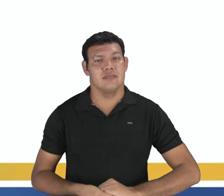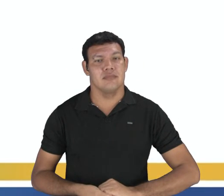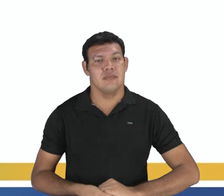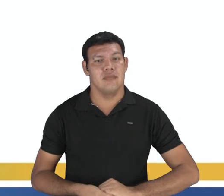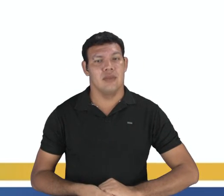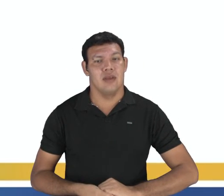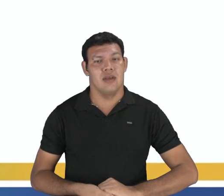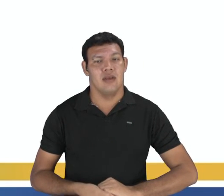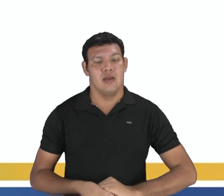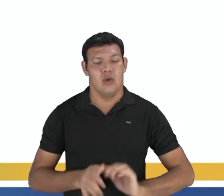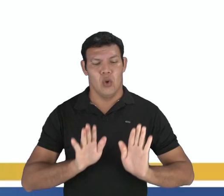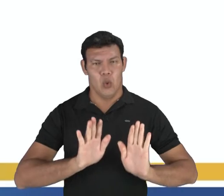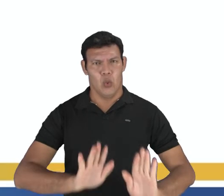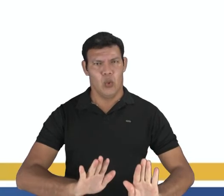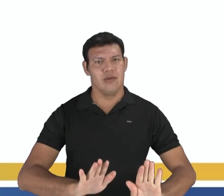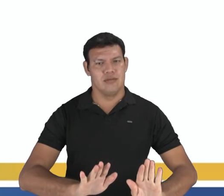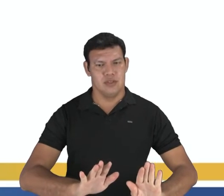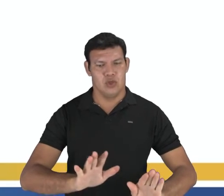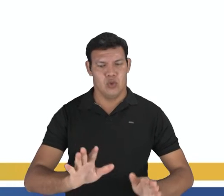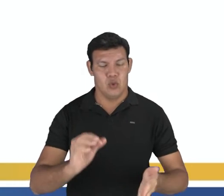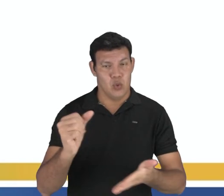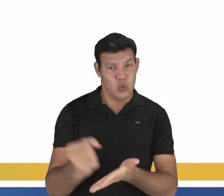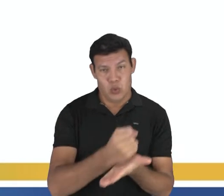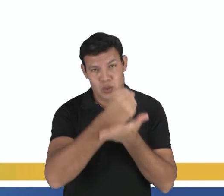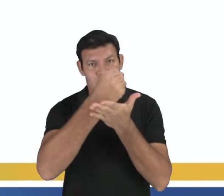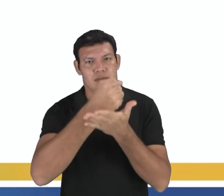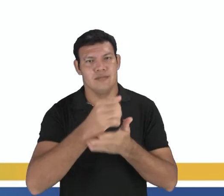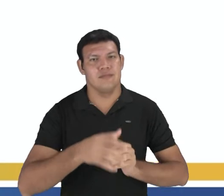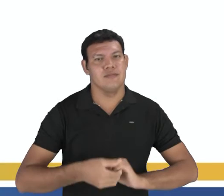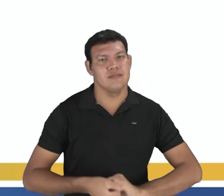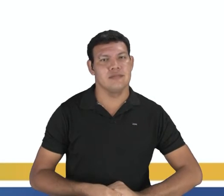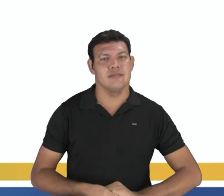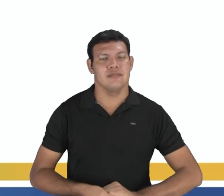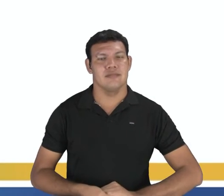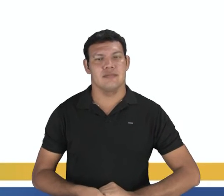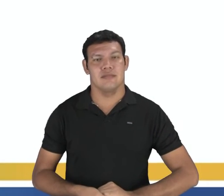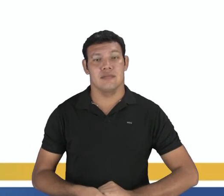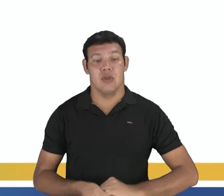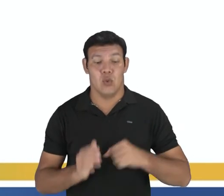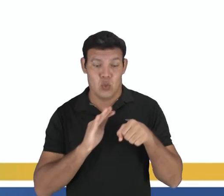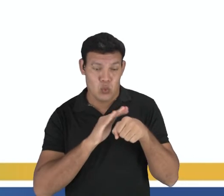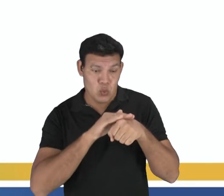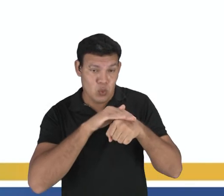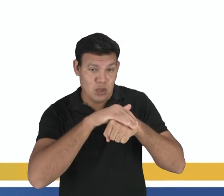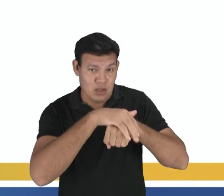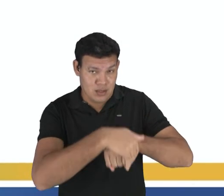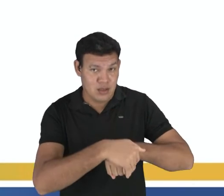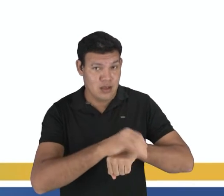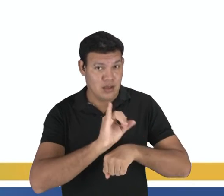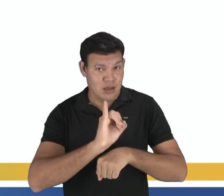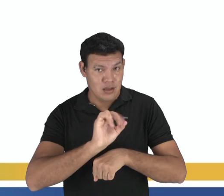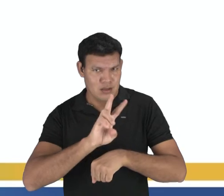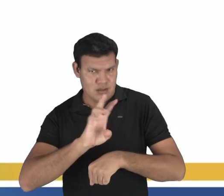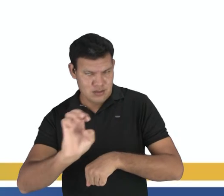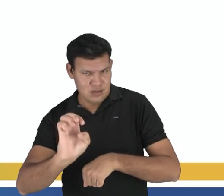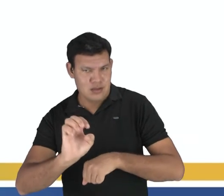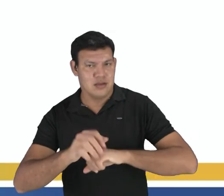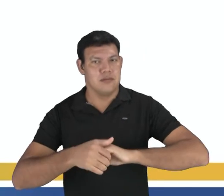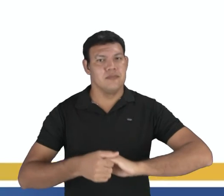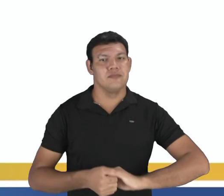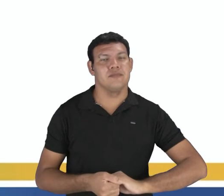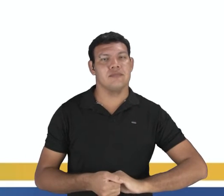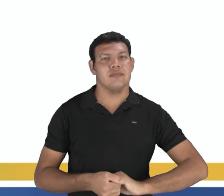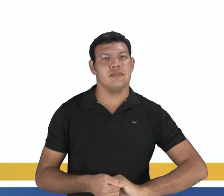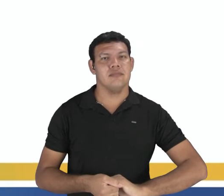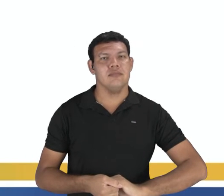só quer que eles fiquem salvo uma noite uma noite e precisa bright Light